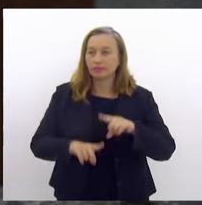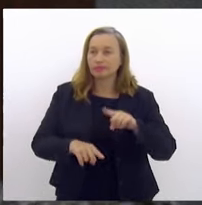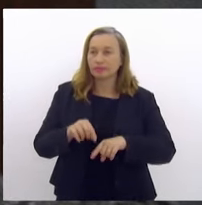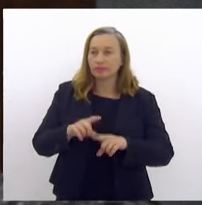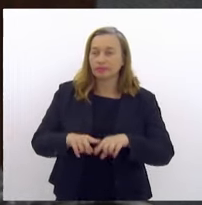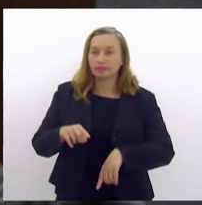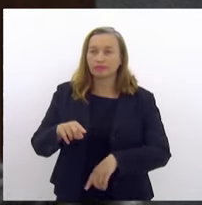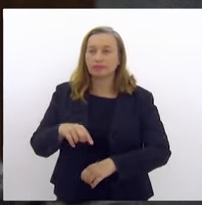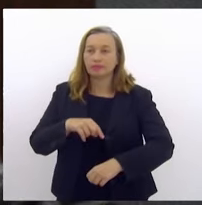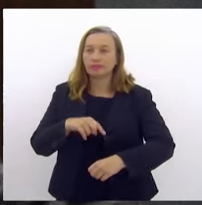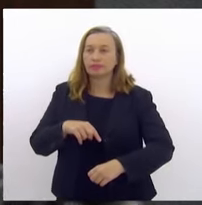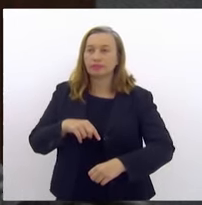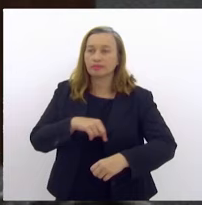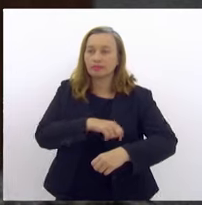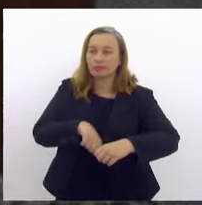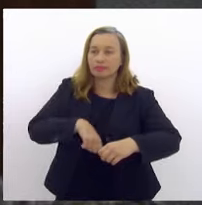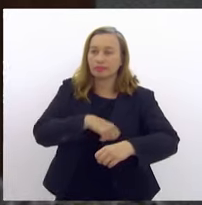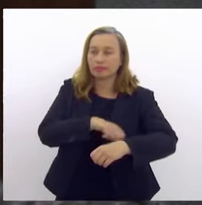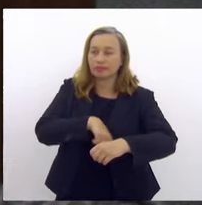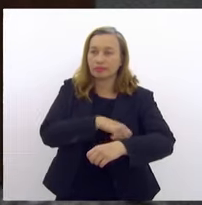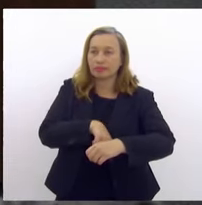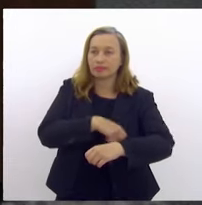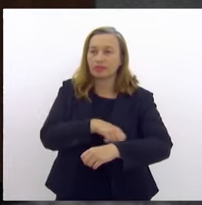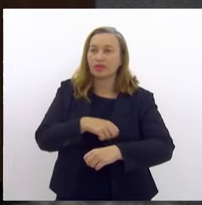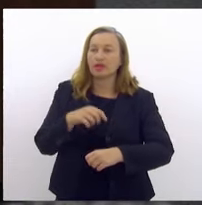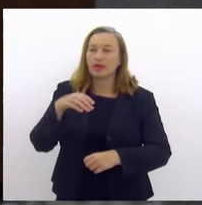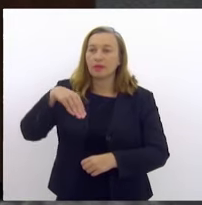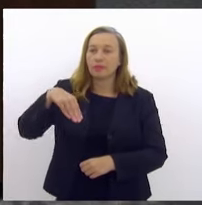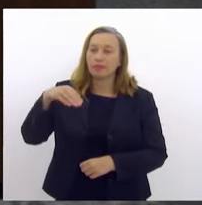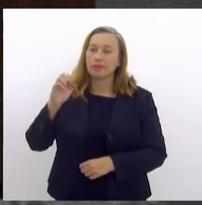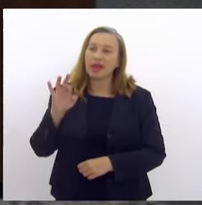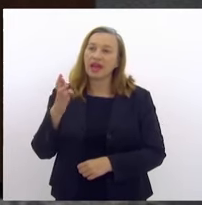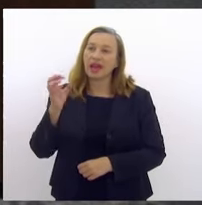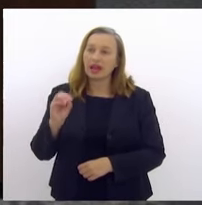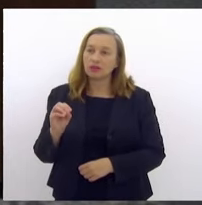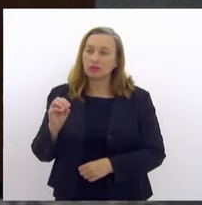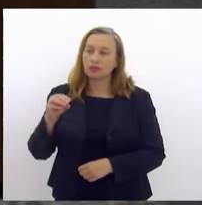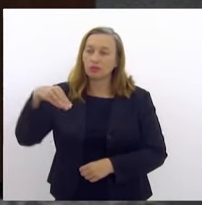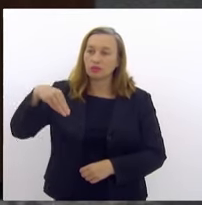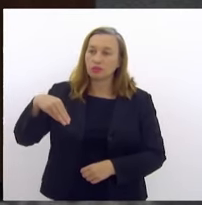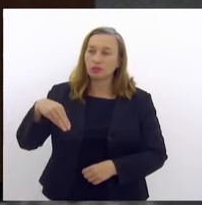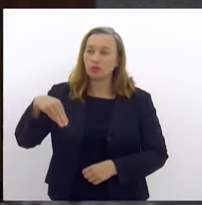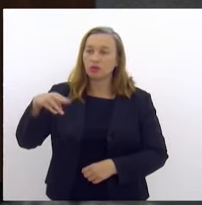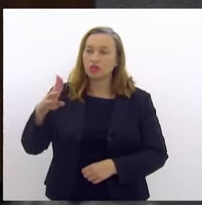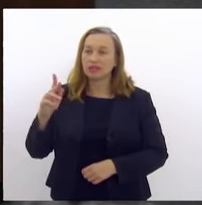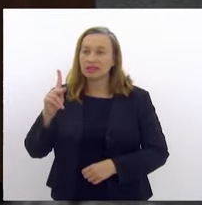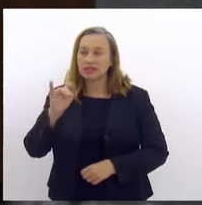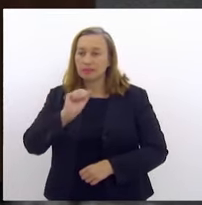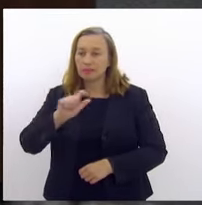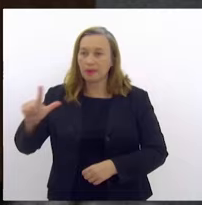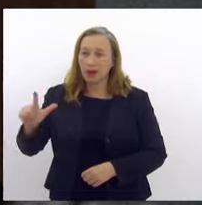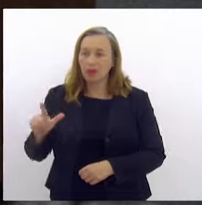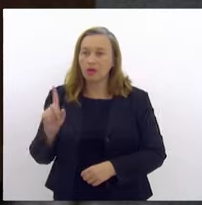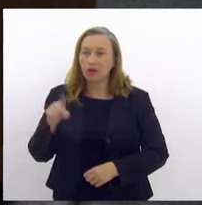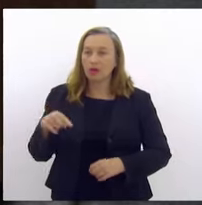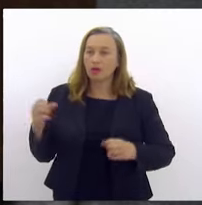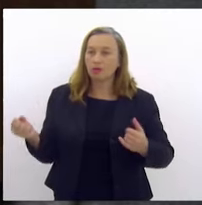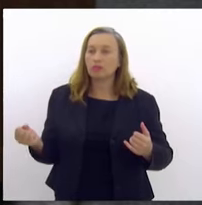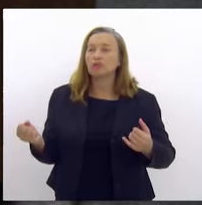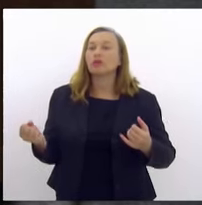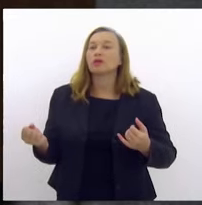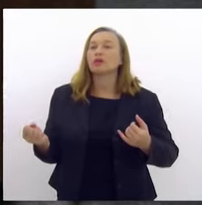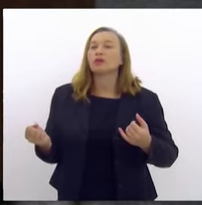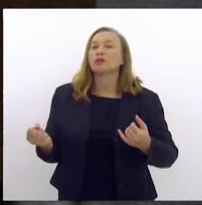gastronômico o Mercado Municipal. Para quem não sabe, o Mercado Municipal é um patrimônio